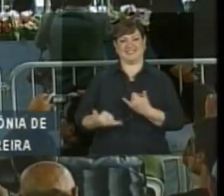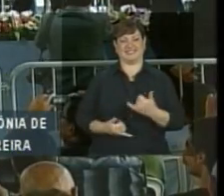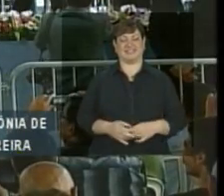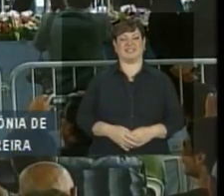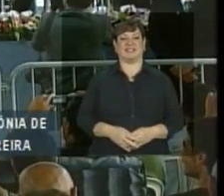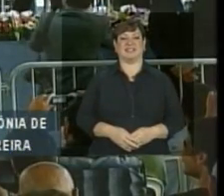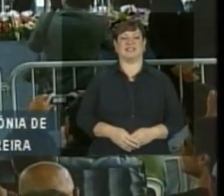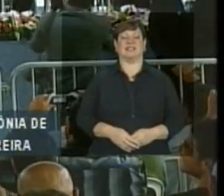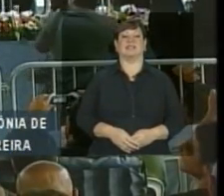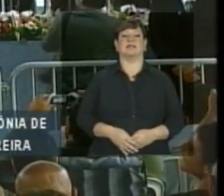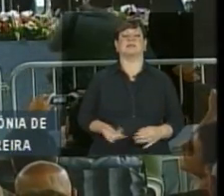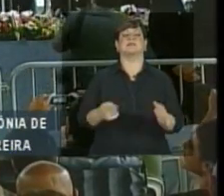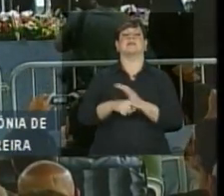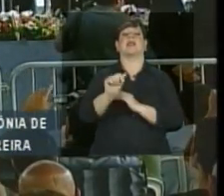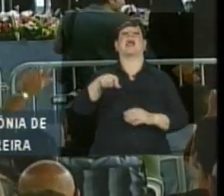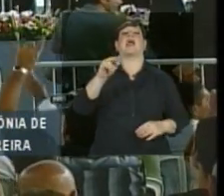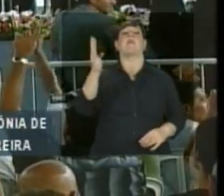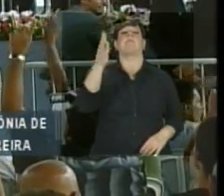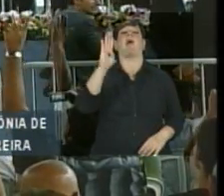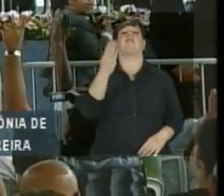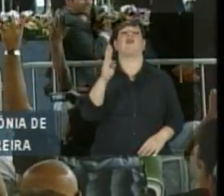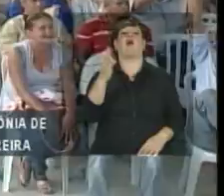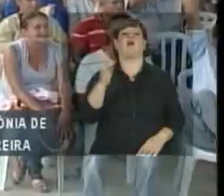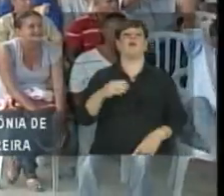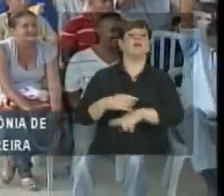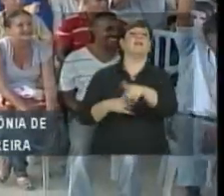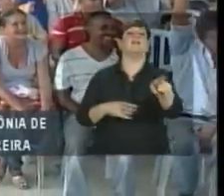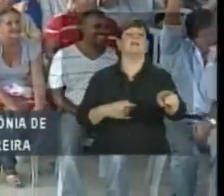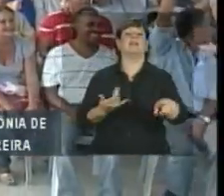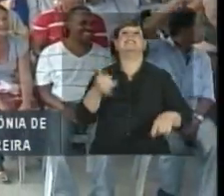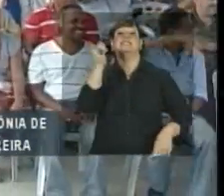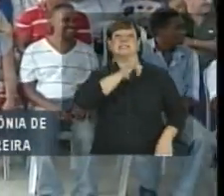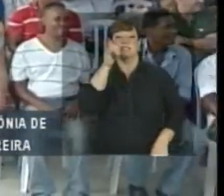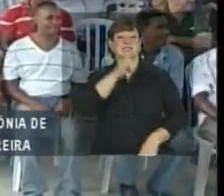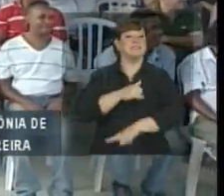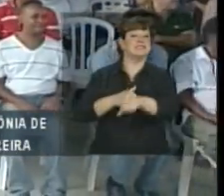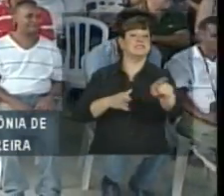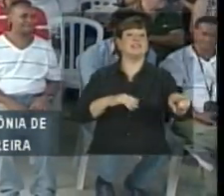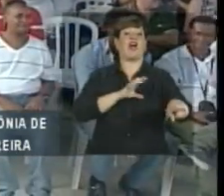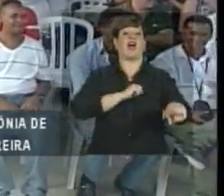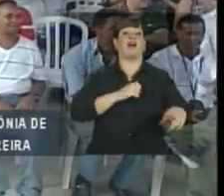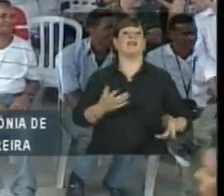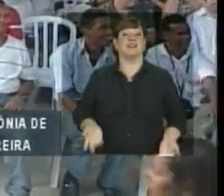Olha aqui. Quem é Botafogo aí? Quem é Fluminense aí?